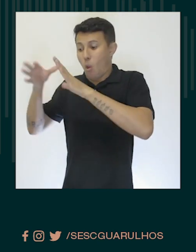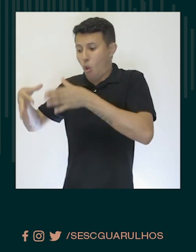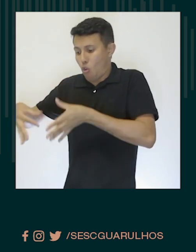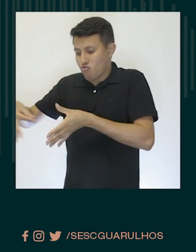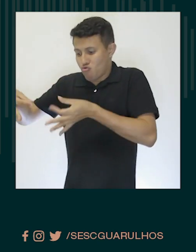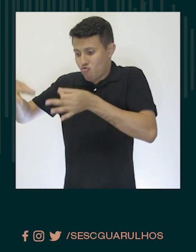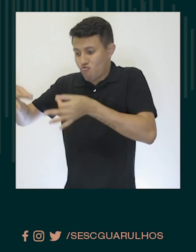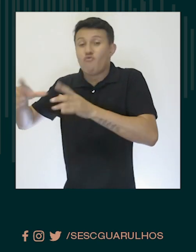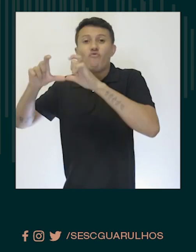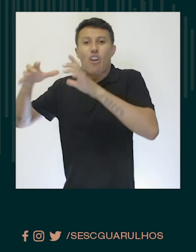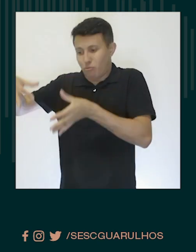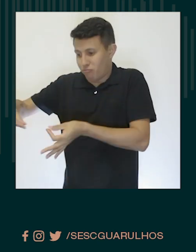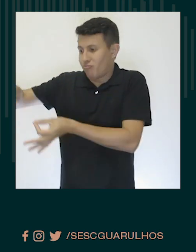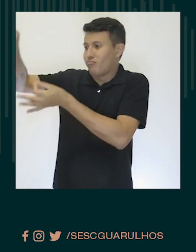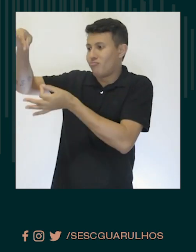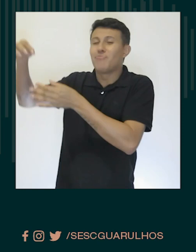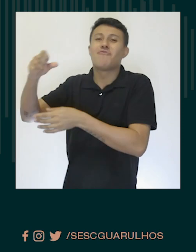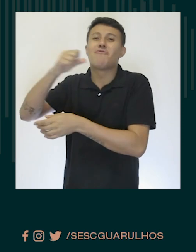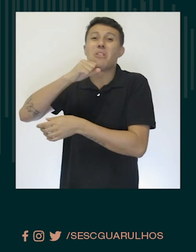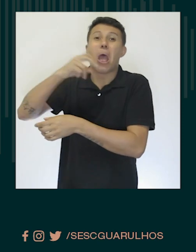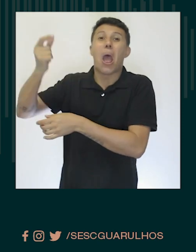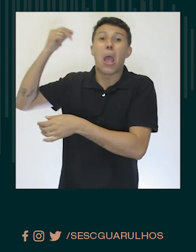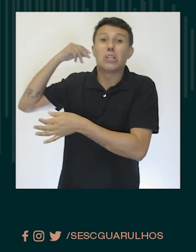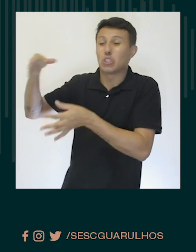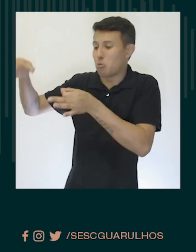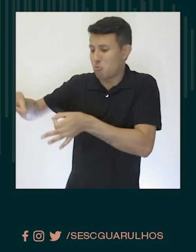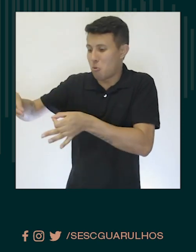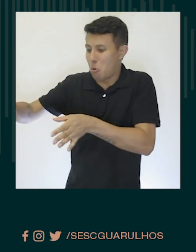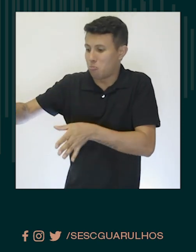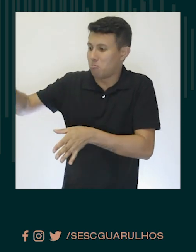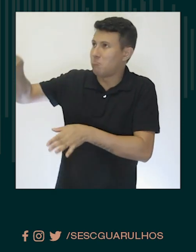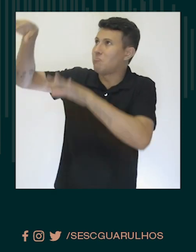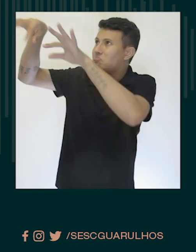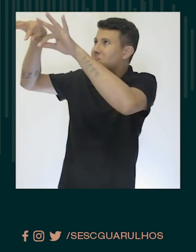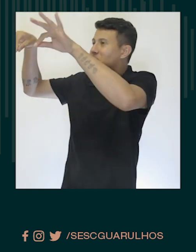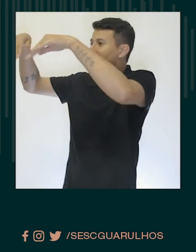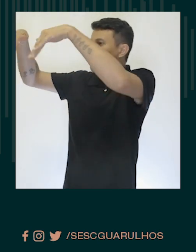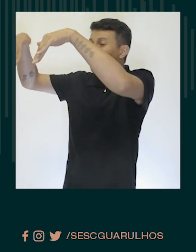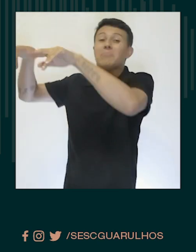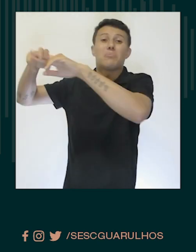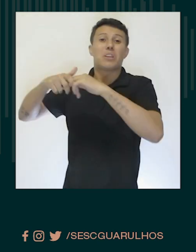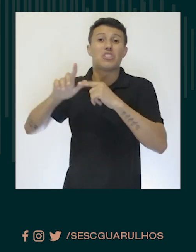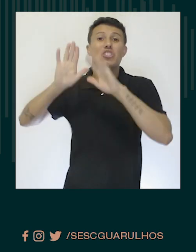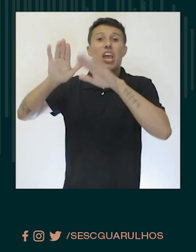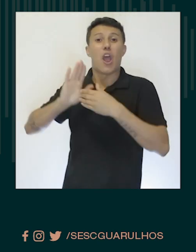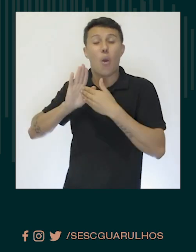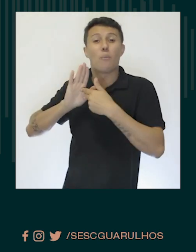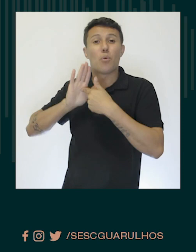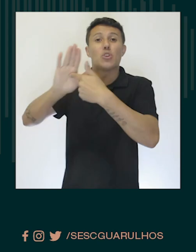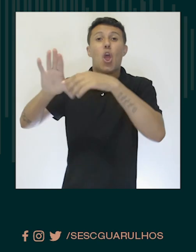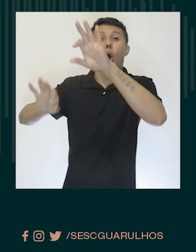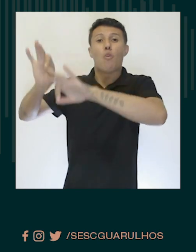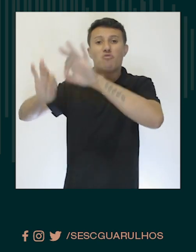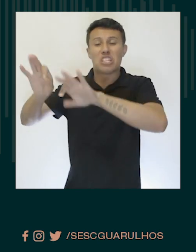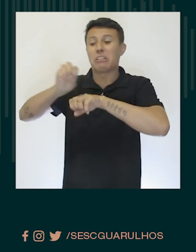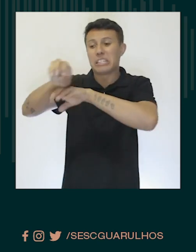analógica. No 308 já ofereceram oficina para fotografia analógica. Então vale